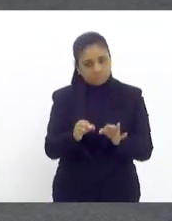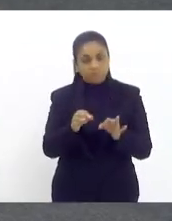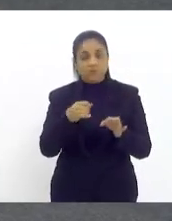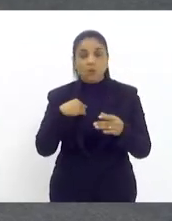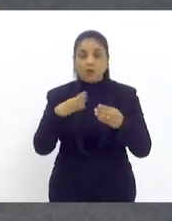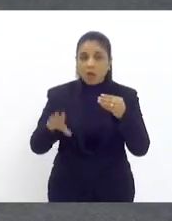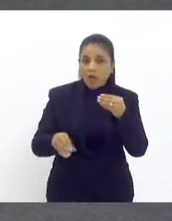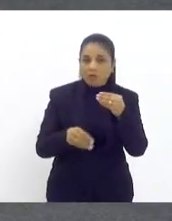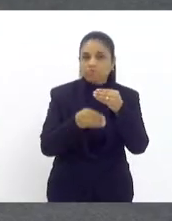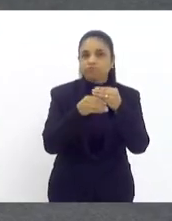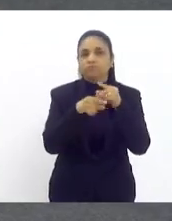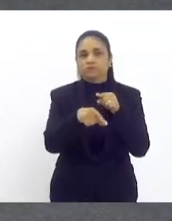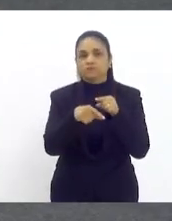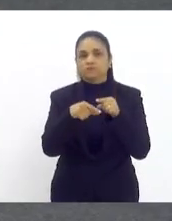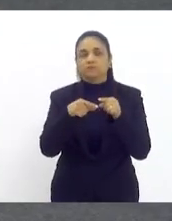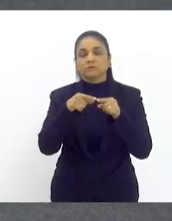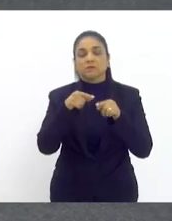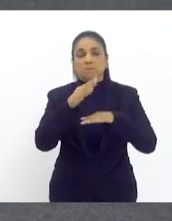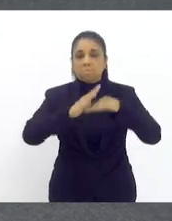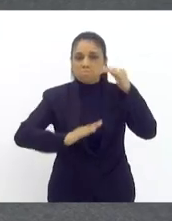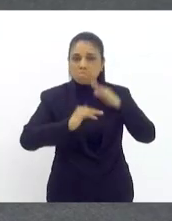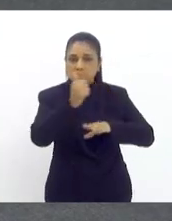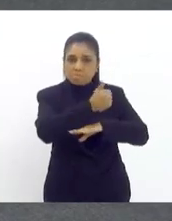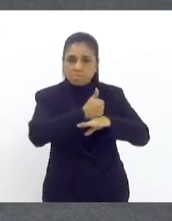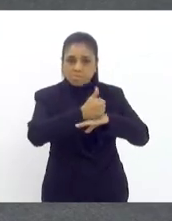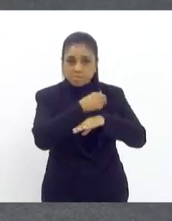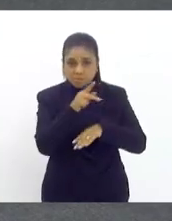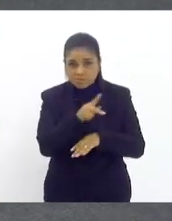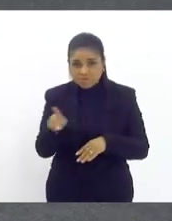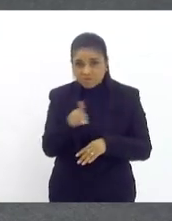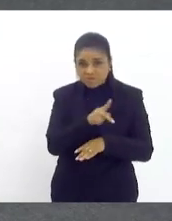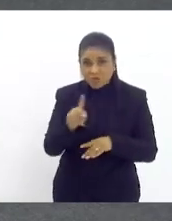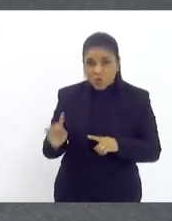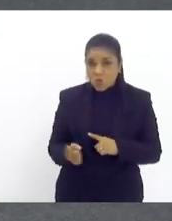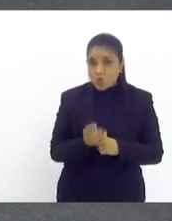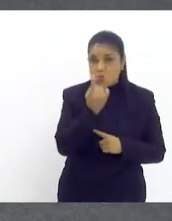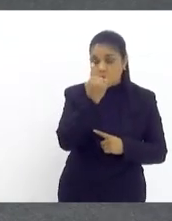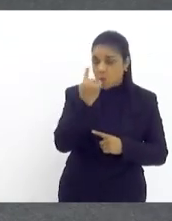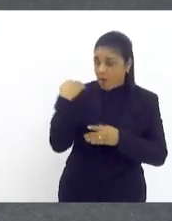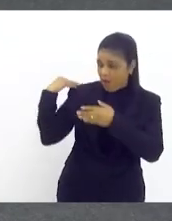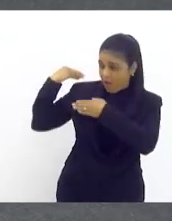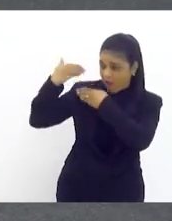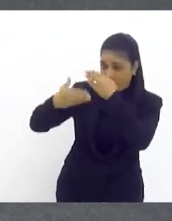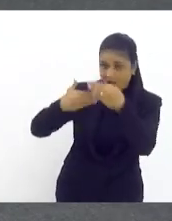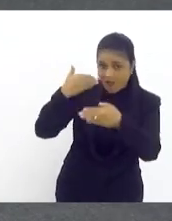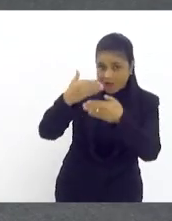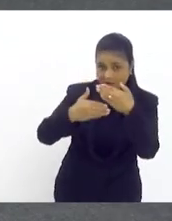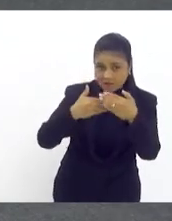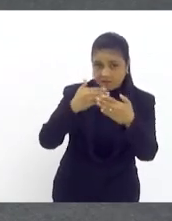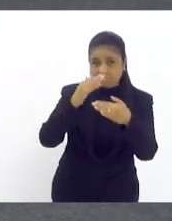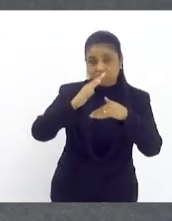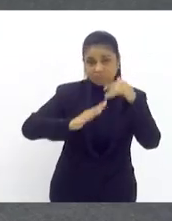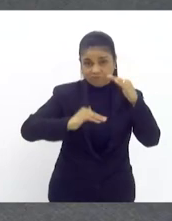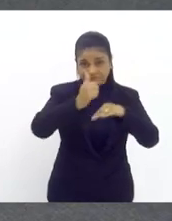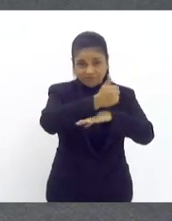aqui que é categoria de profissionais do magistério ela é uma só a carreira quando estipulada no plano de cargos